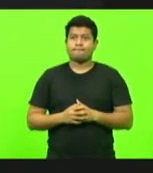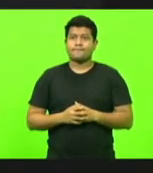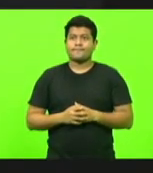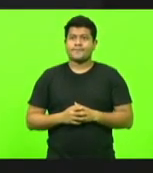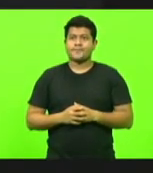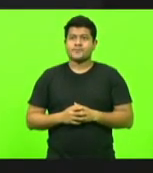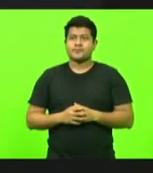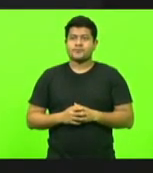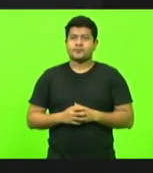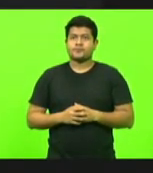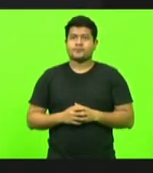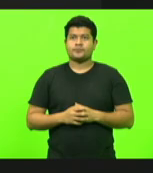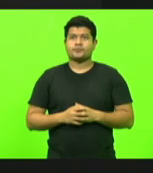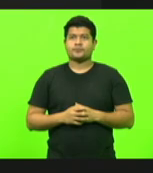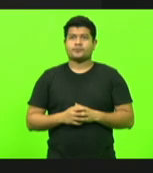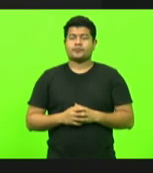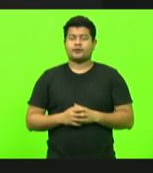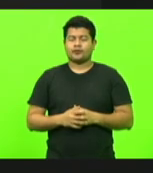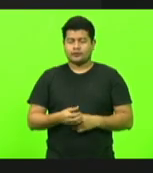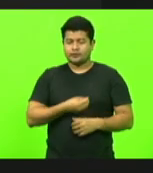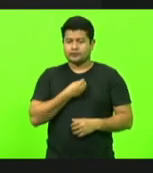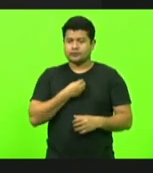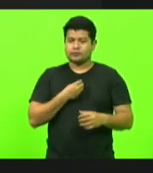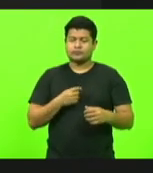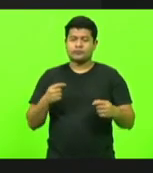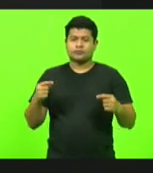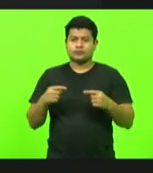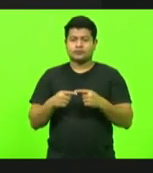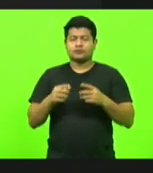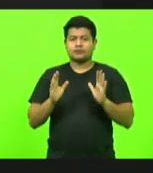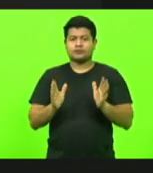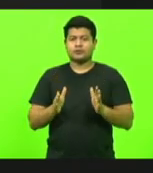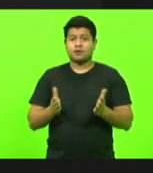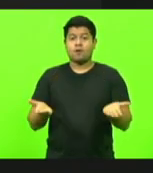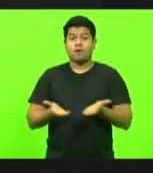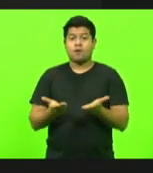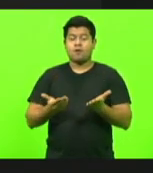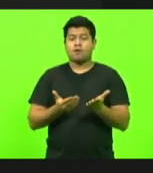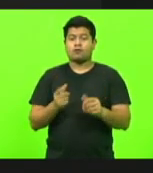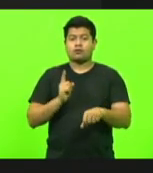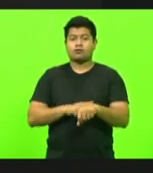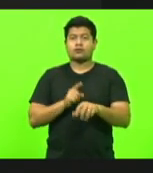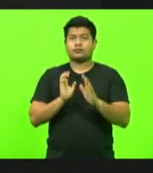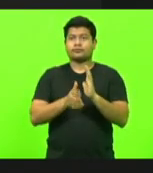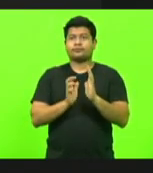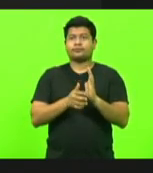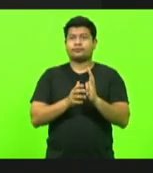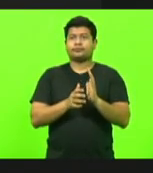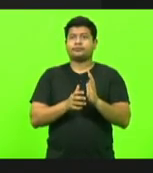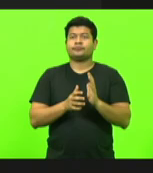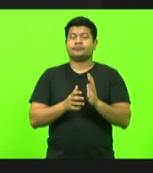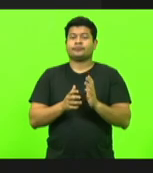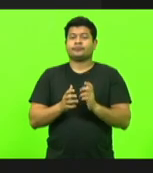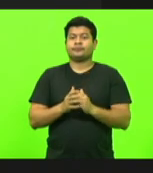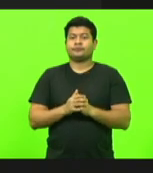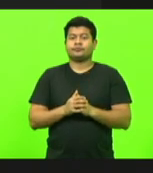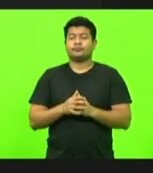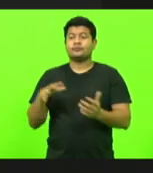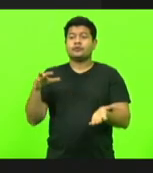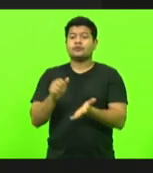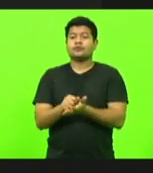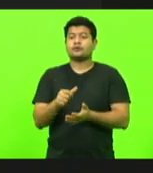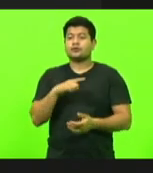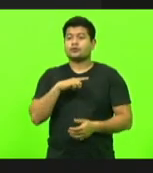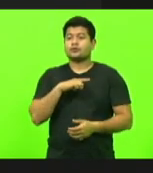está devidamente registrada. E passaremos agora, então, o horário destinado aos partidos políticos. E o